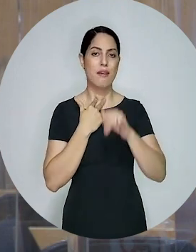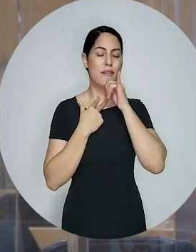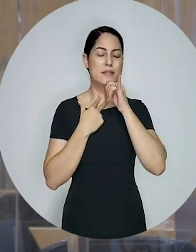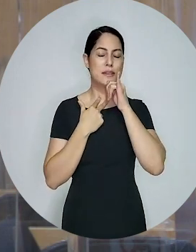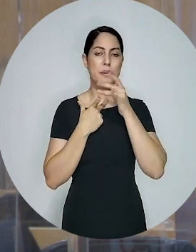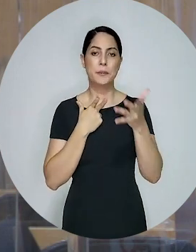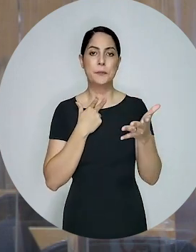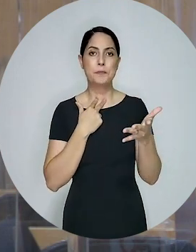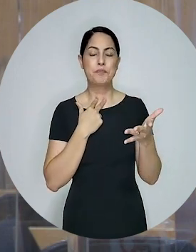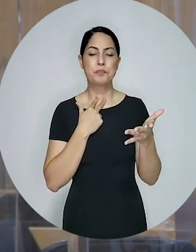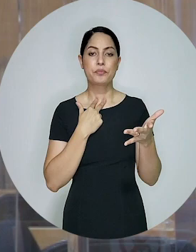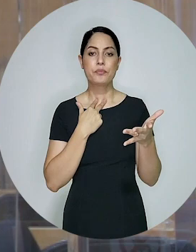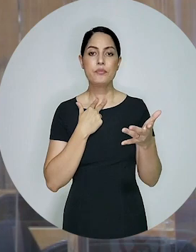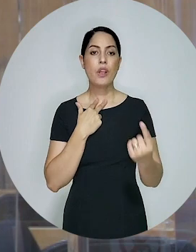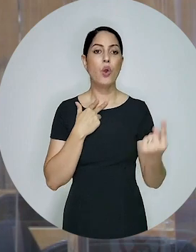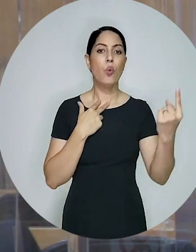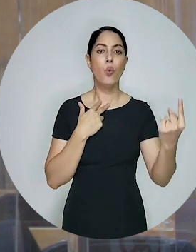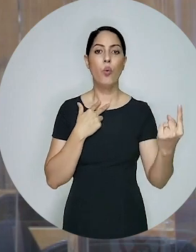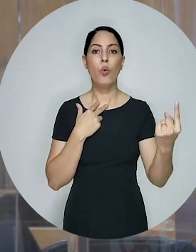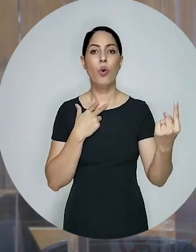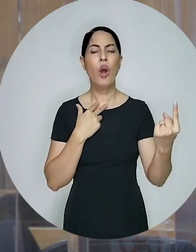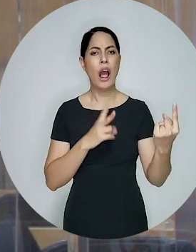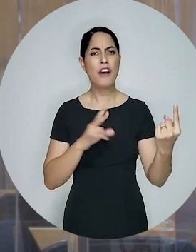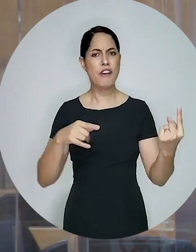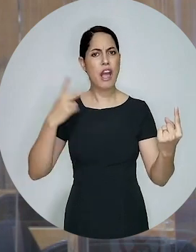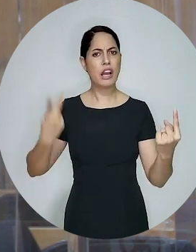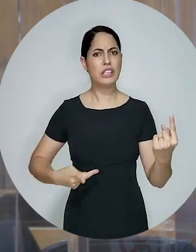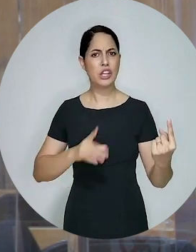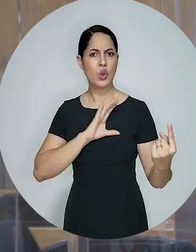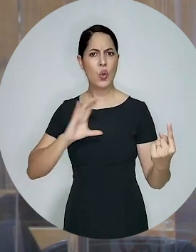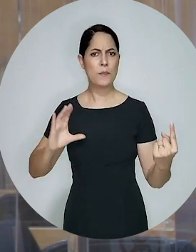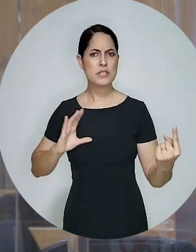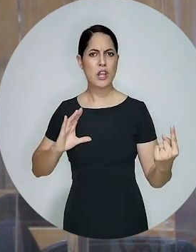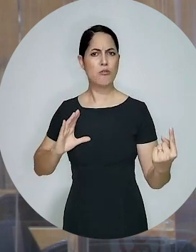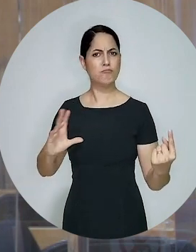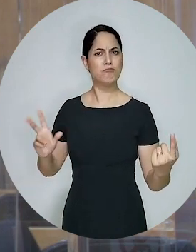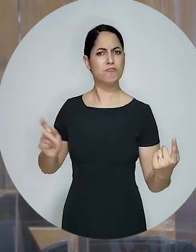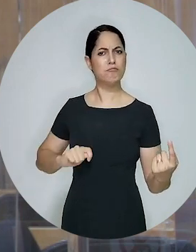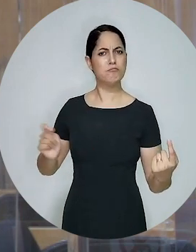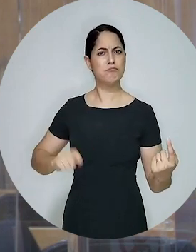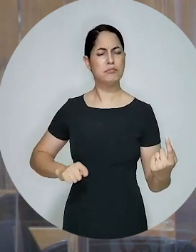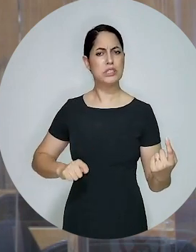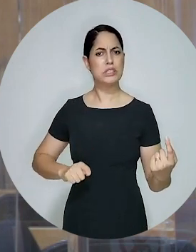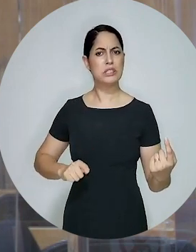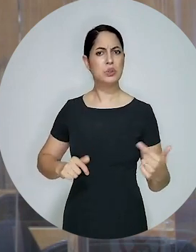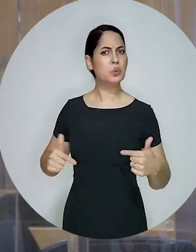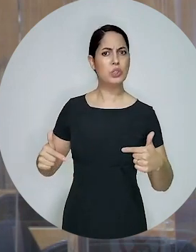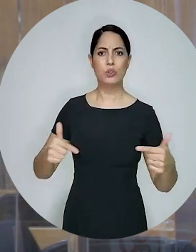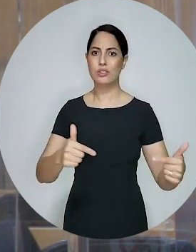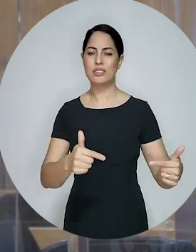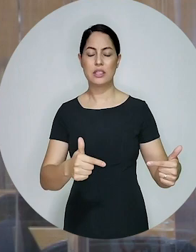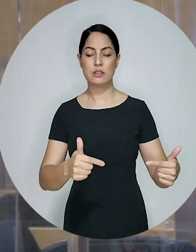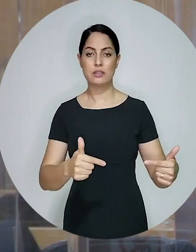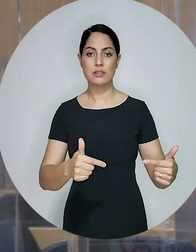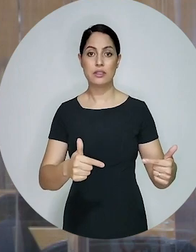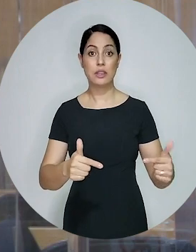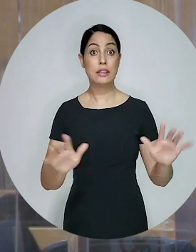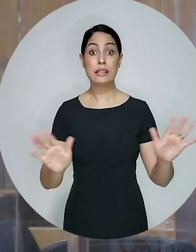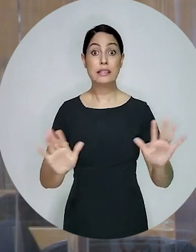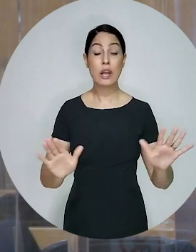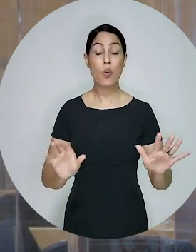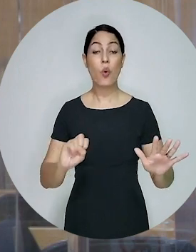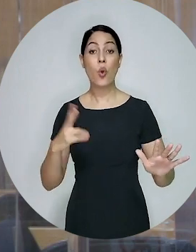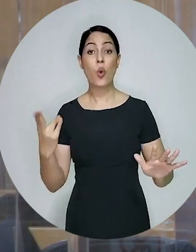deixar, como disse o presidente, que talvez o mérito maior dessa comissão seja por aquilo que não